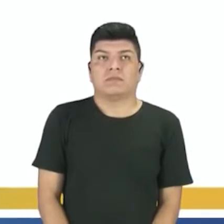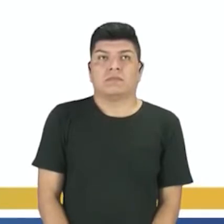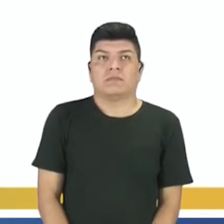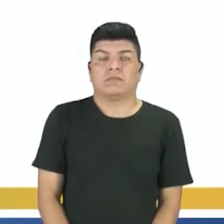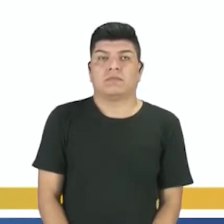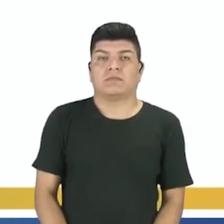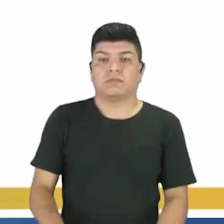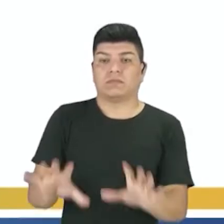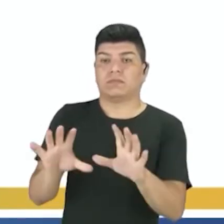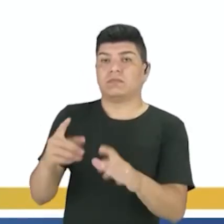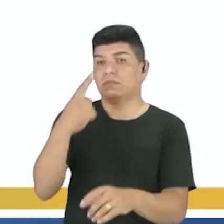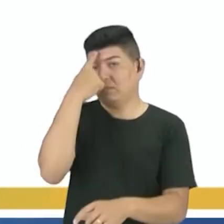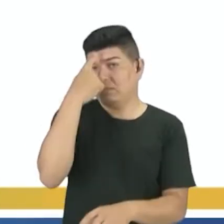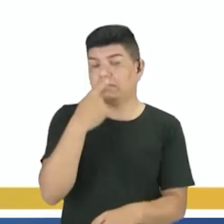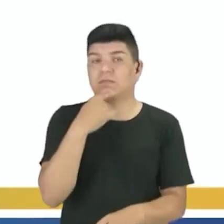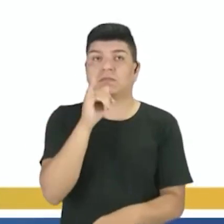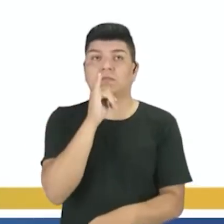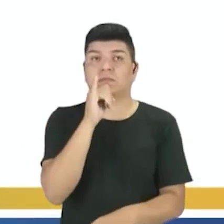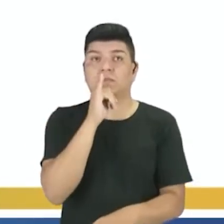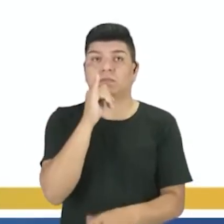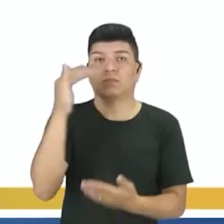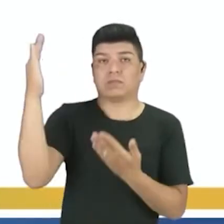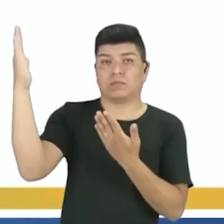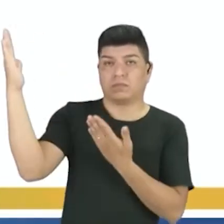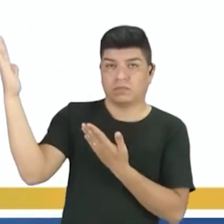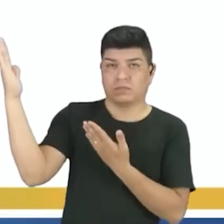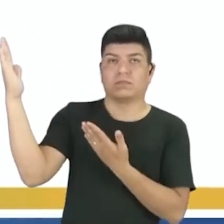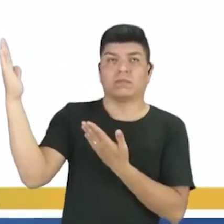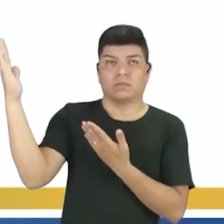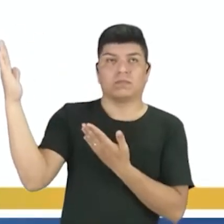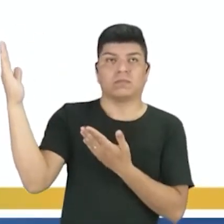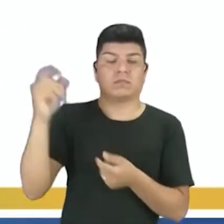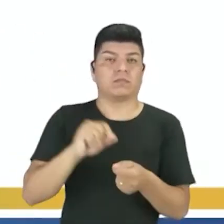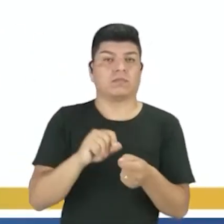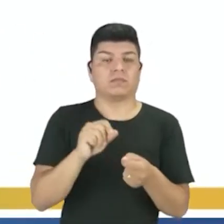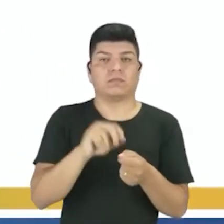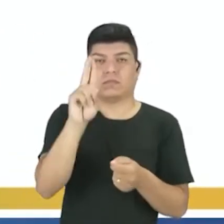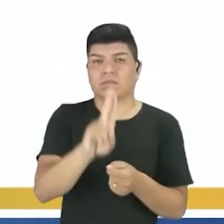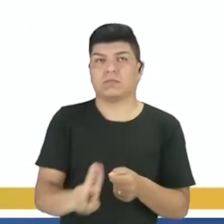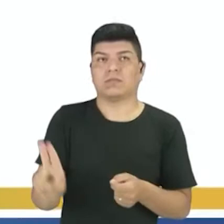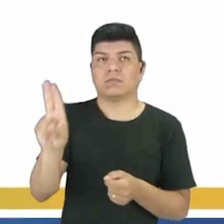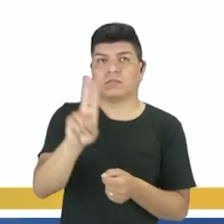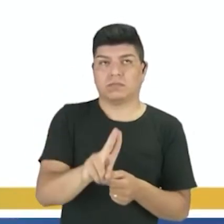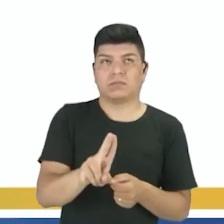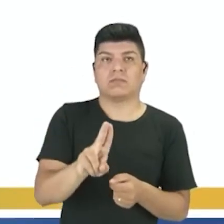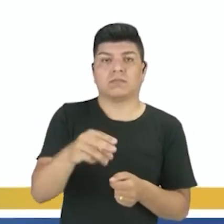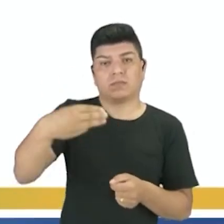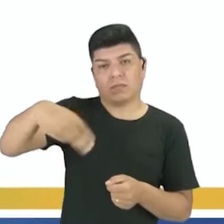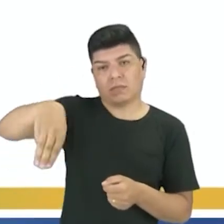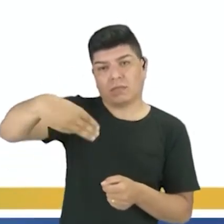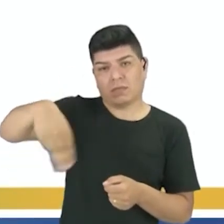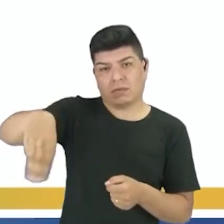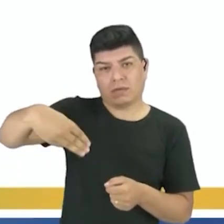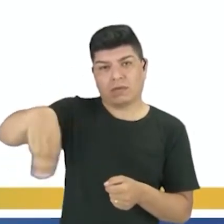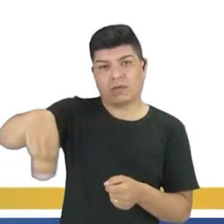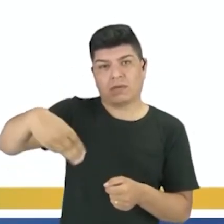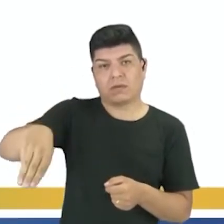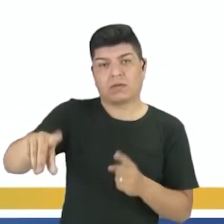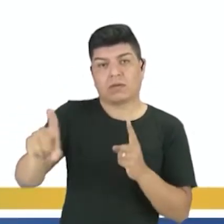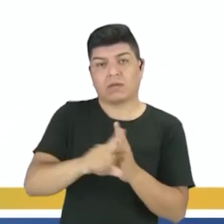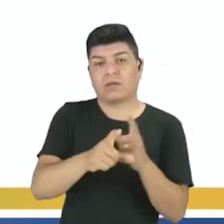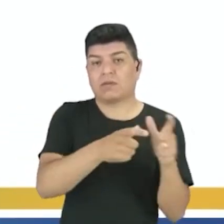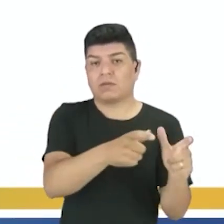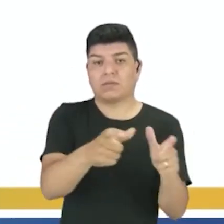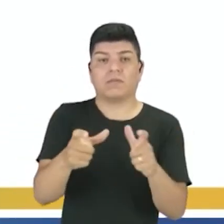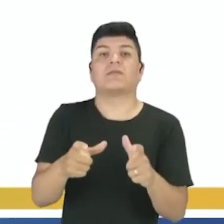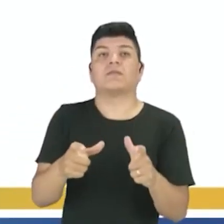Então aqui nós temos um exemplo do plano cartesiano, o plano que a gente usa, né, na matemática para localizar